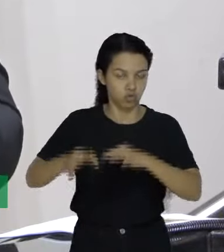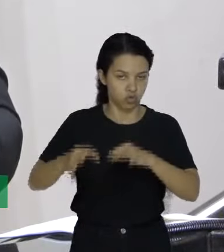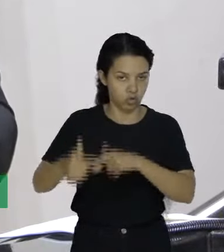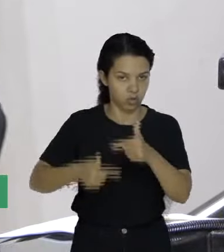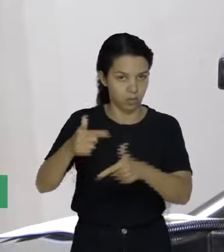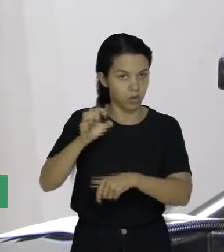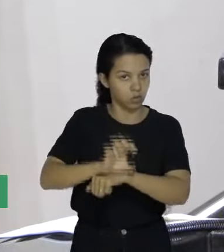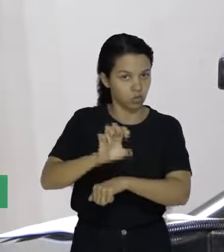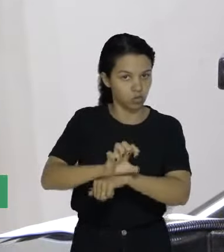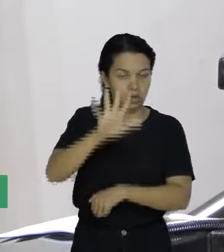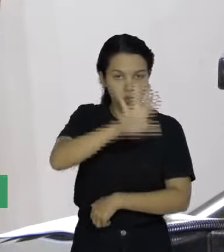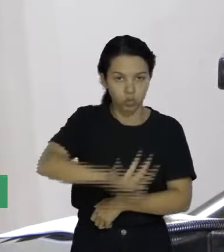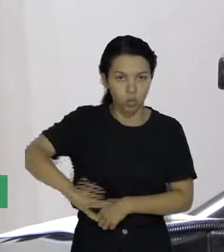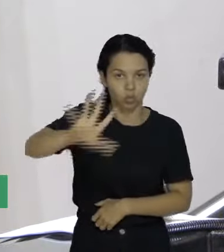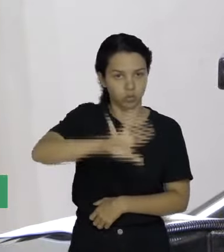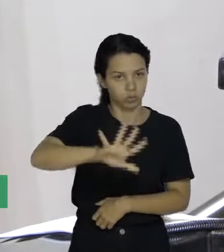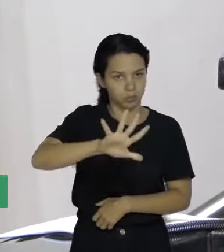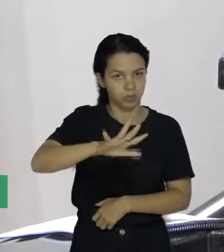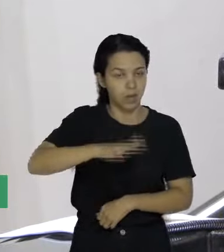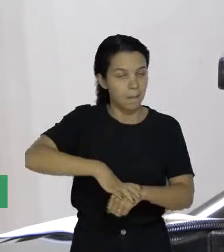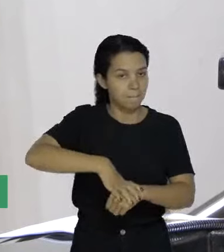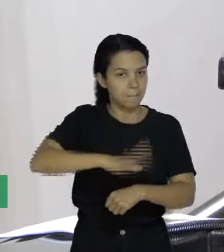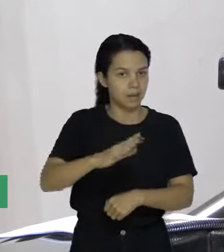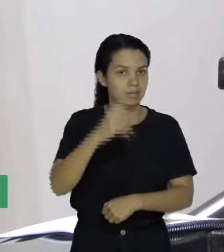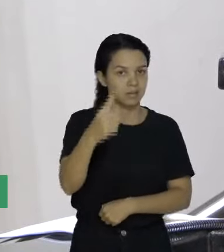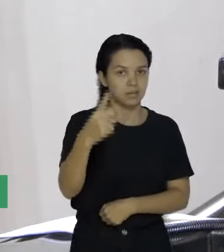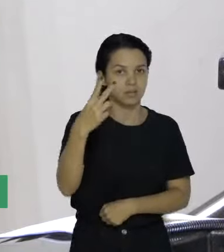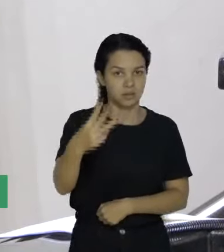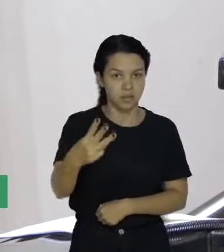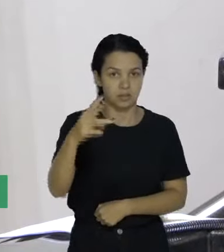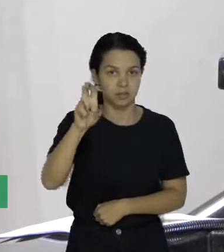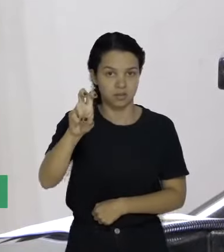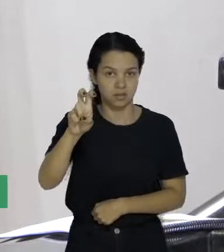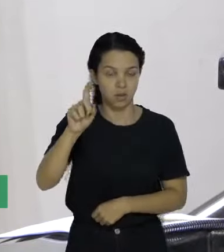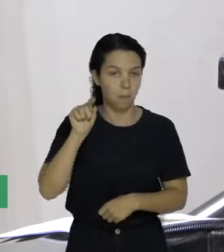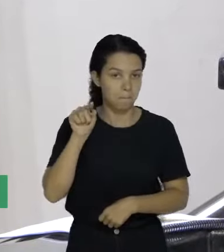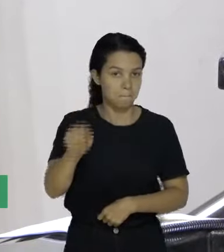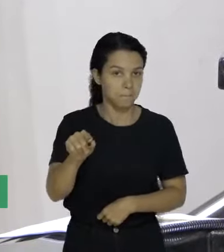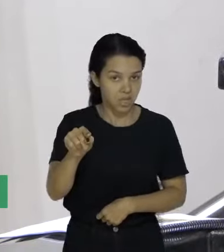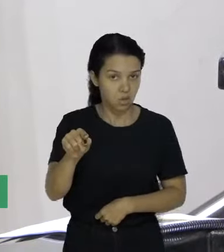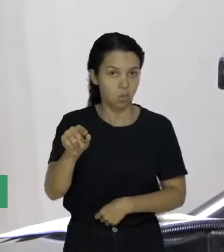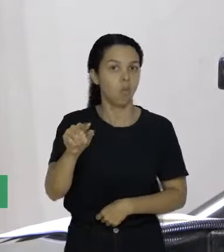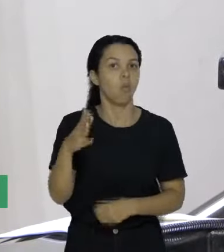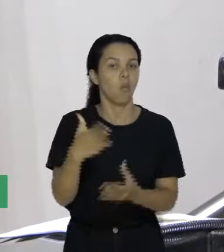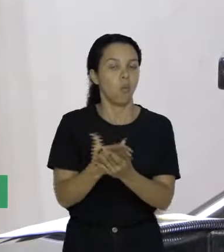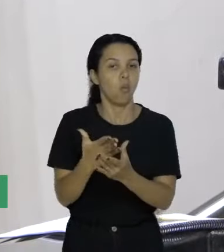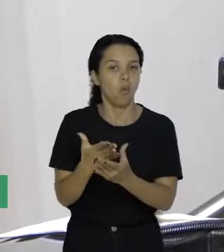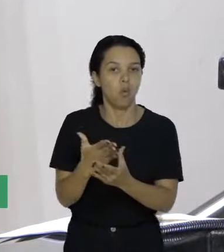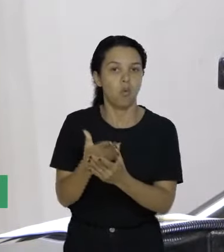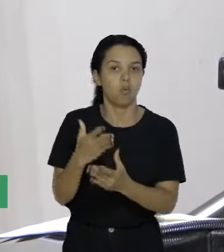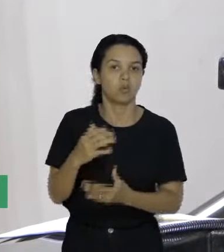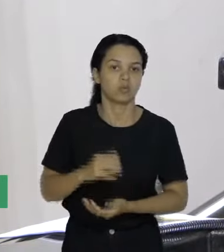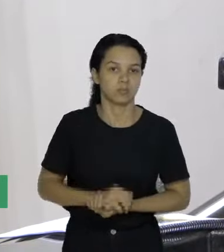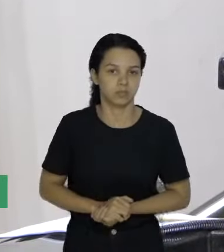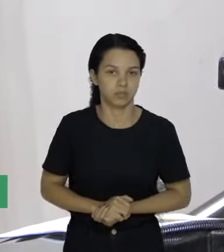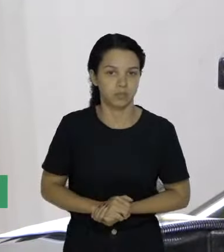estado todo porão mais de 135 mil ações ajuizadas Doutor Fábio Strike